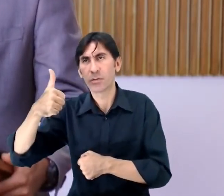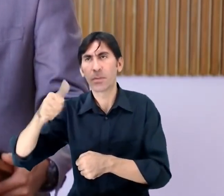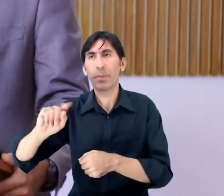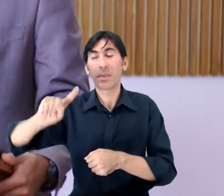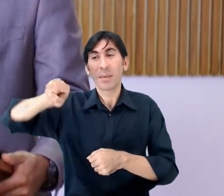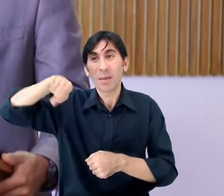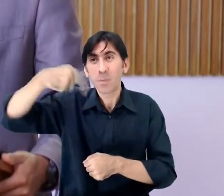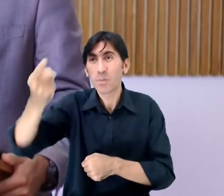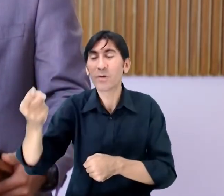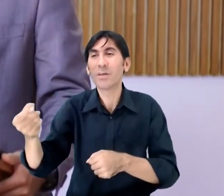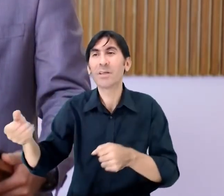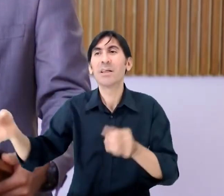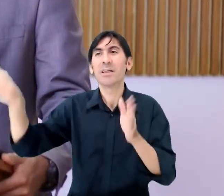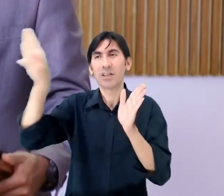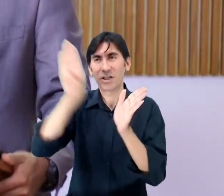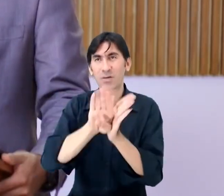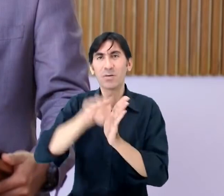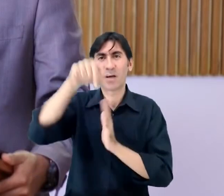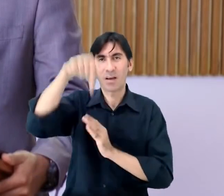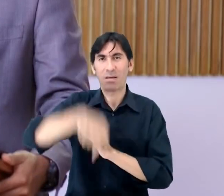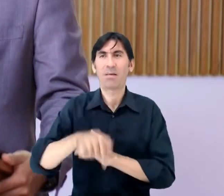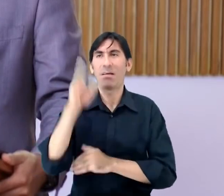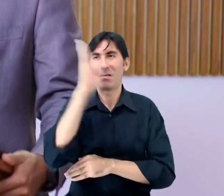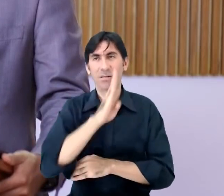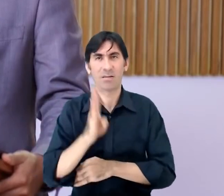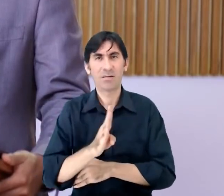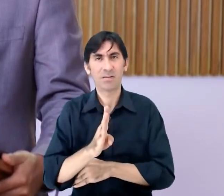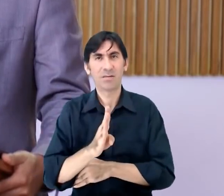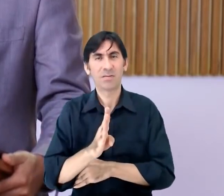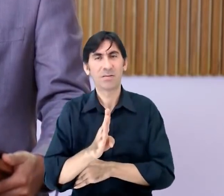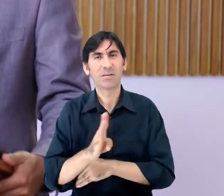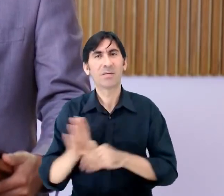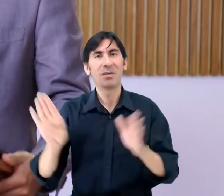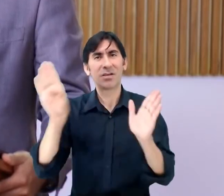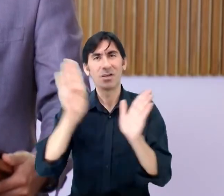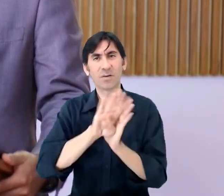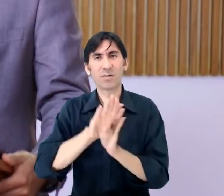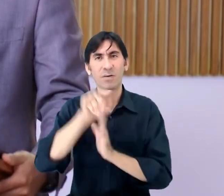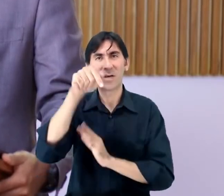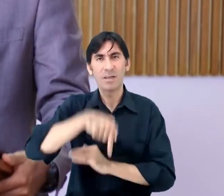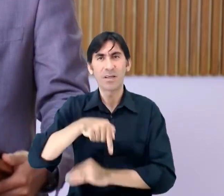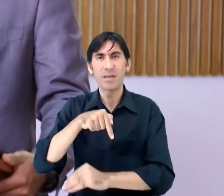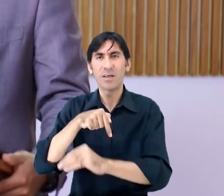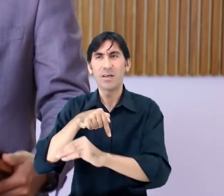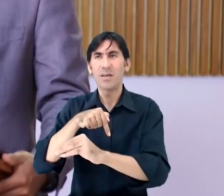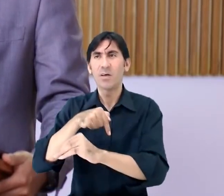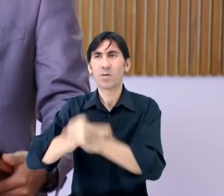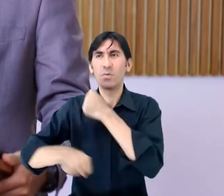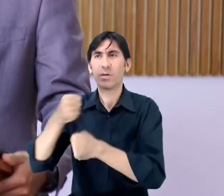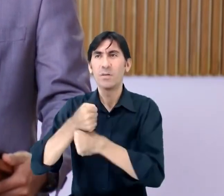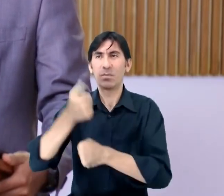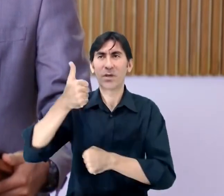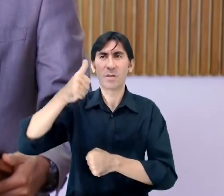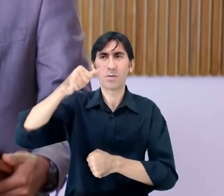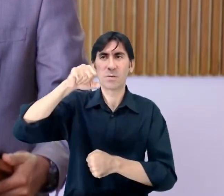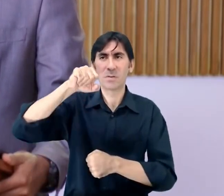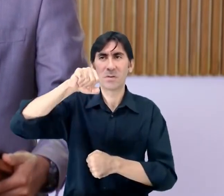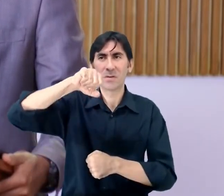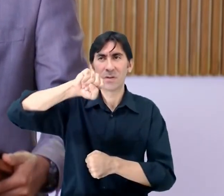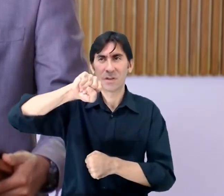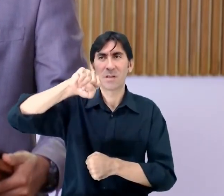Brasil. E quando ele chega ao Brasil, em 1893, ele ainda tinha